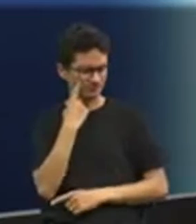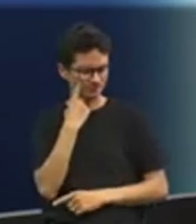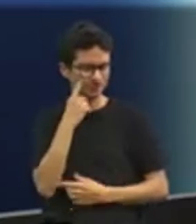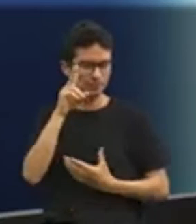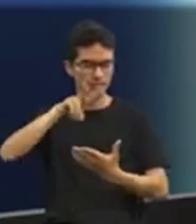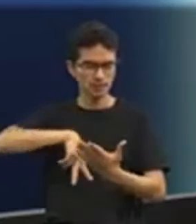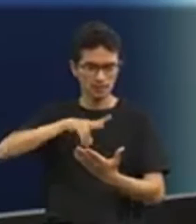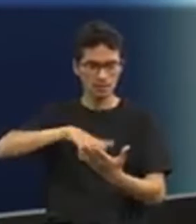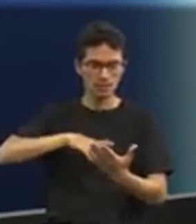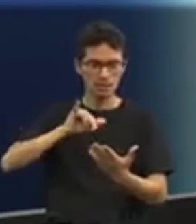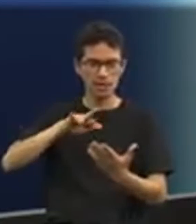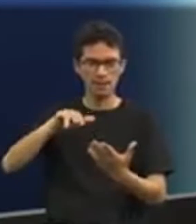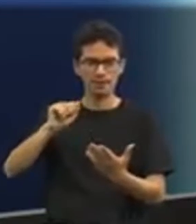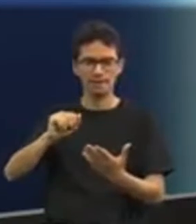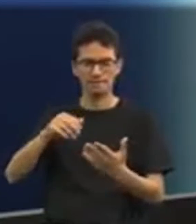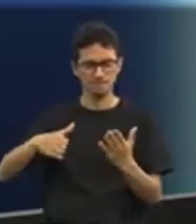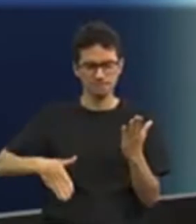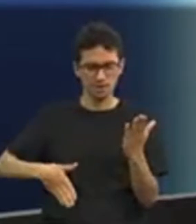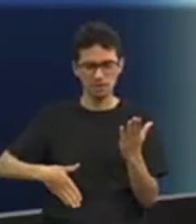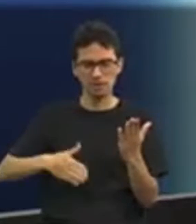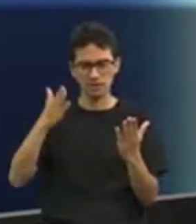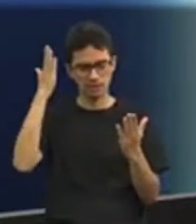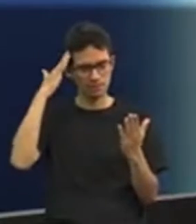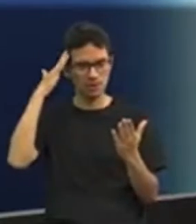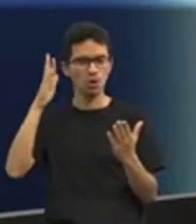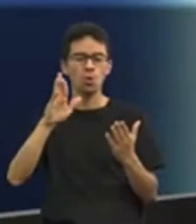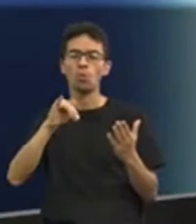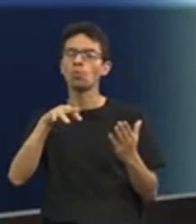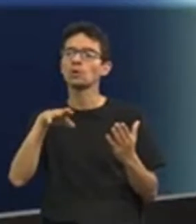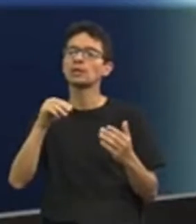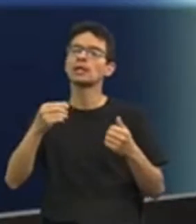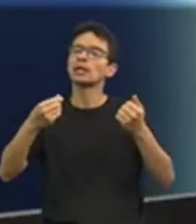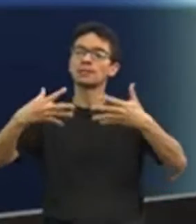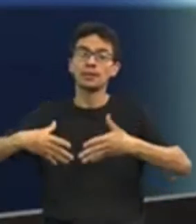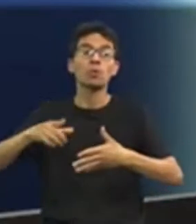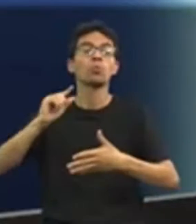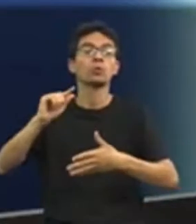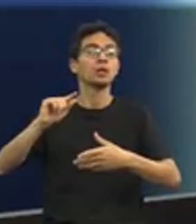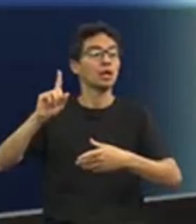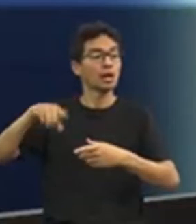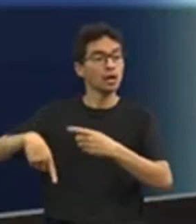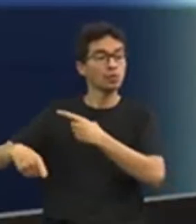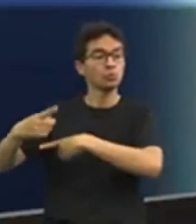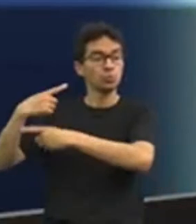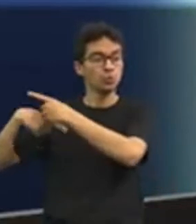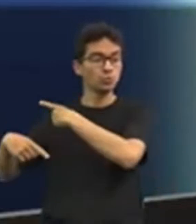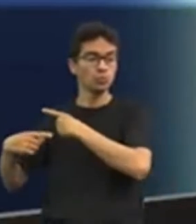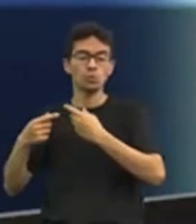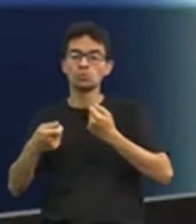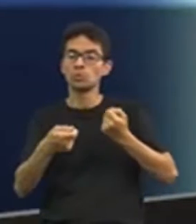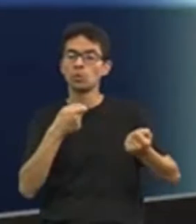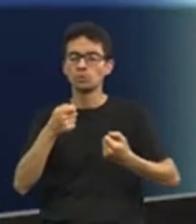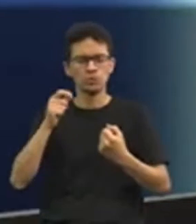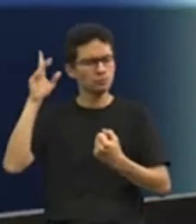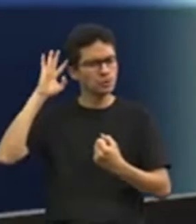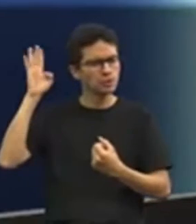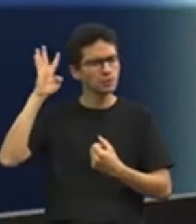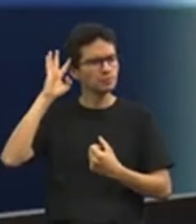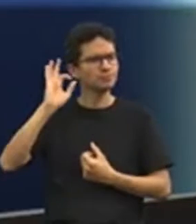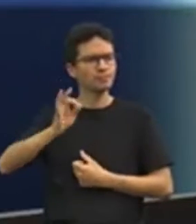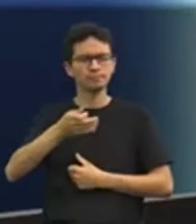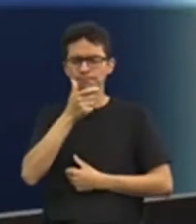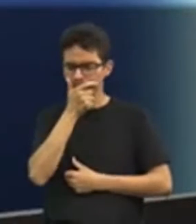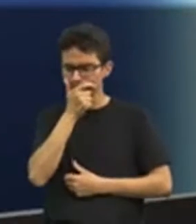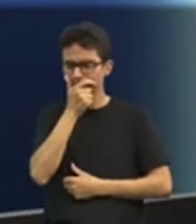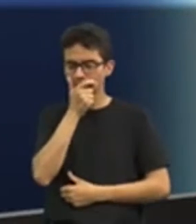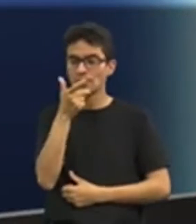quem leu a cabra sabe que o Nelson Rodrigues Ele explica Qual foi a origem das entrevistas imaginárias todo diz